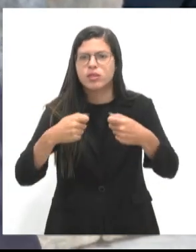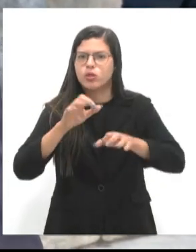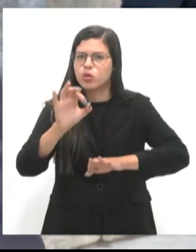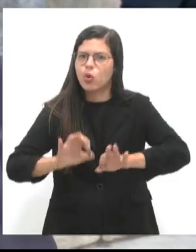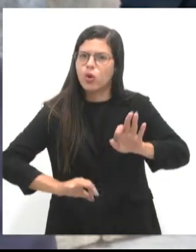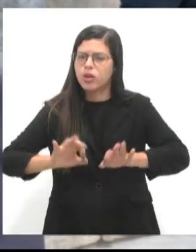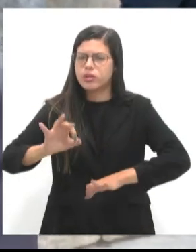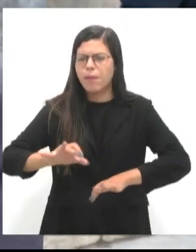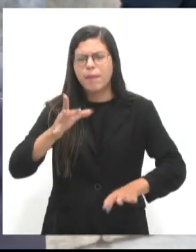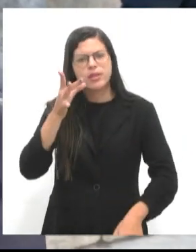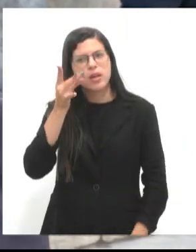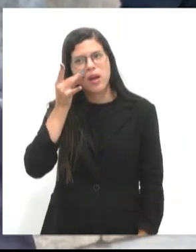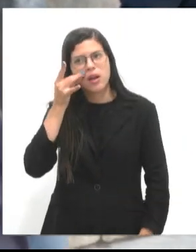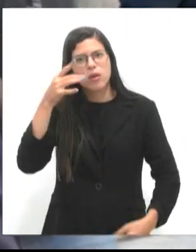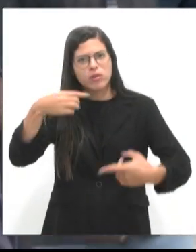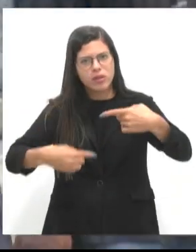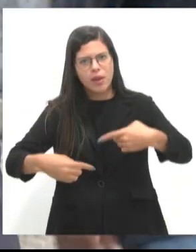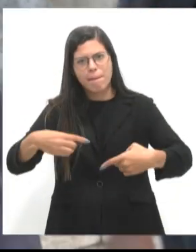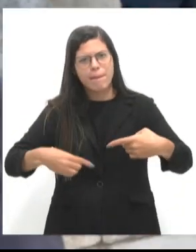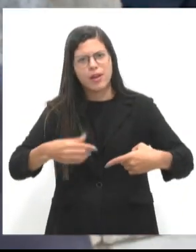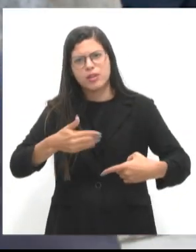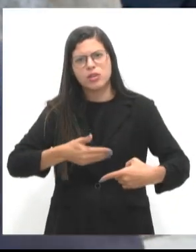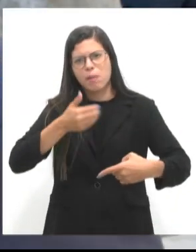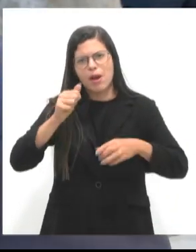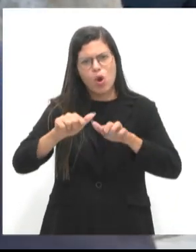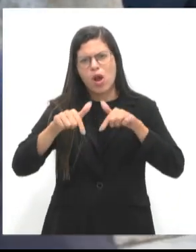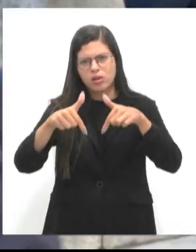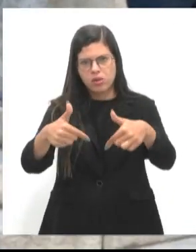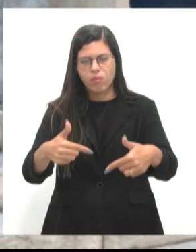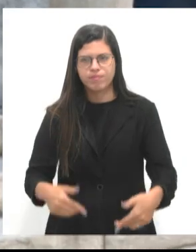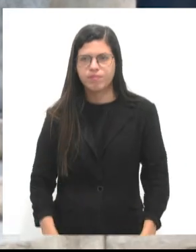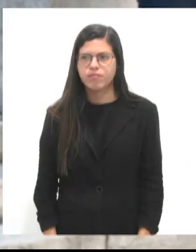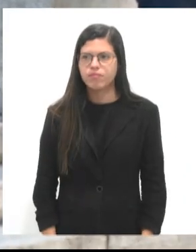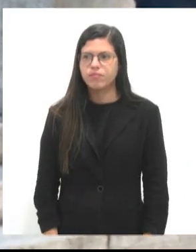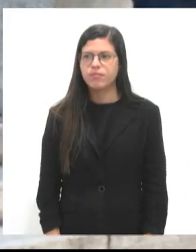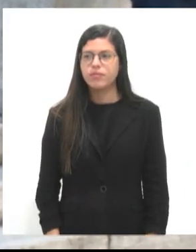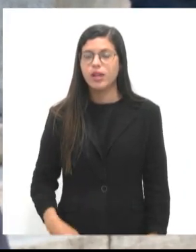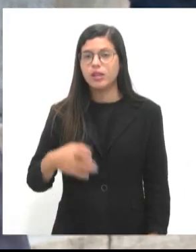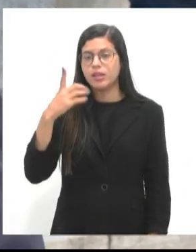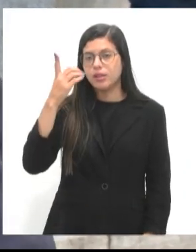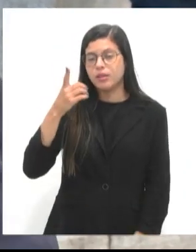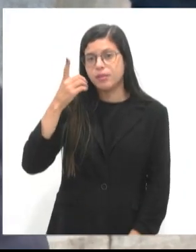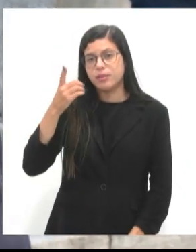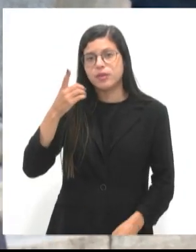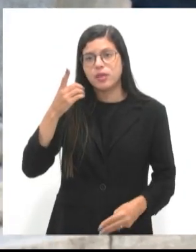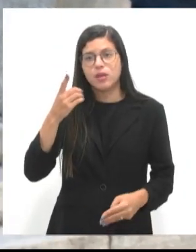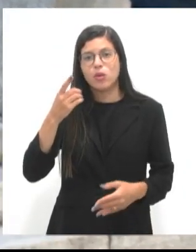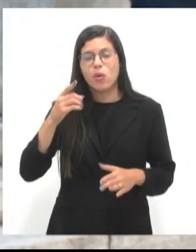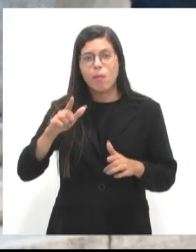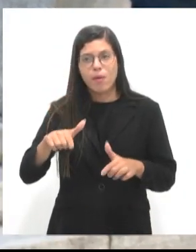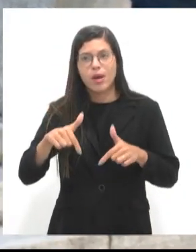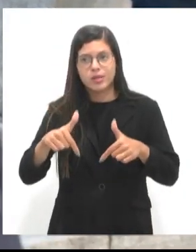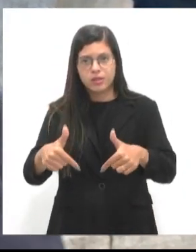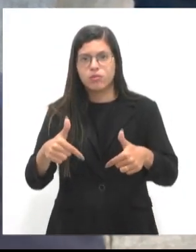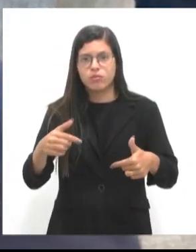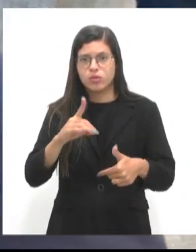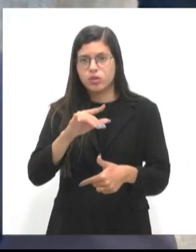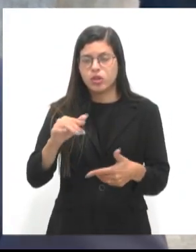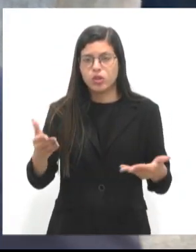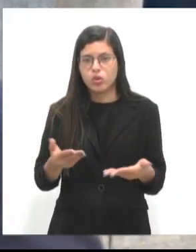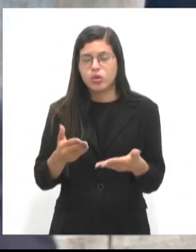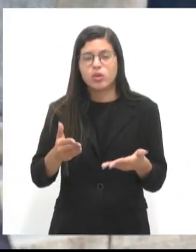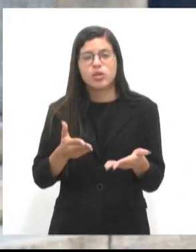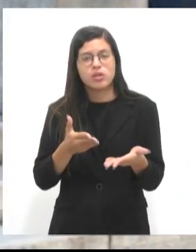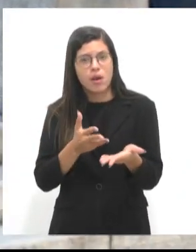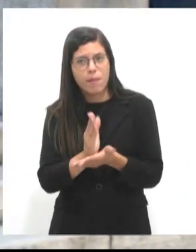para essa realidade. Eu acho que o debate é a melhor forma de fazer isso. Deputado, uma iniciativa também no dia de hoje, que será sancionado, um projeto de lei do